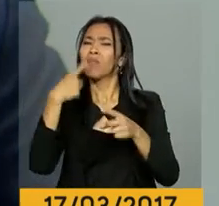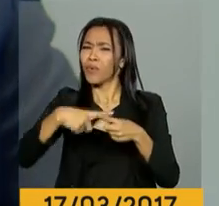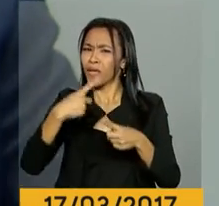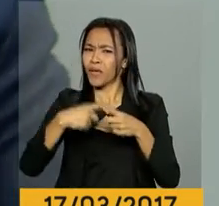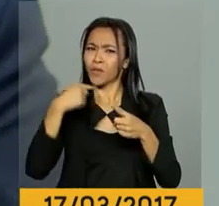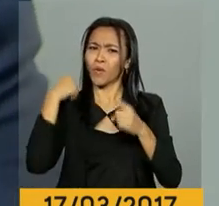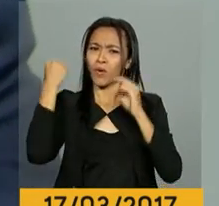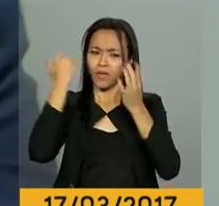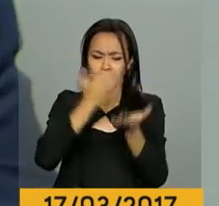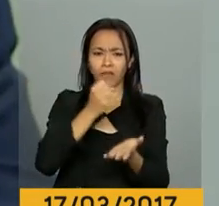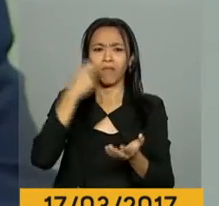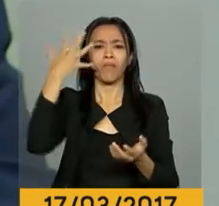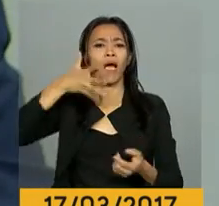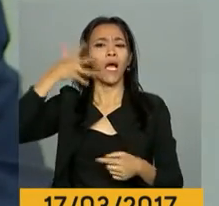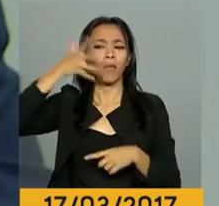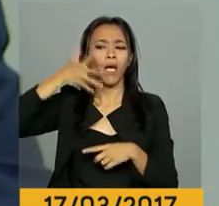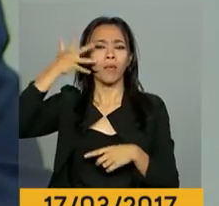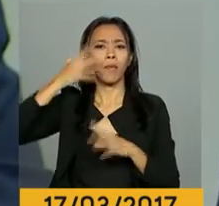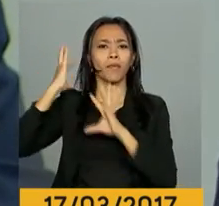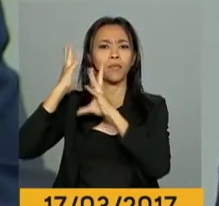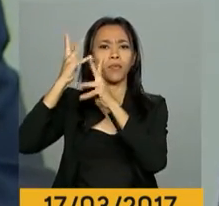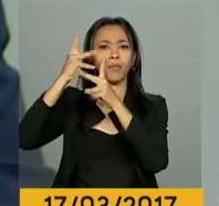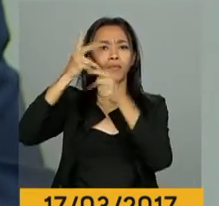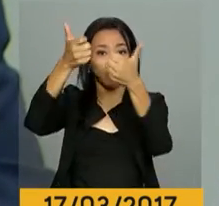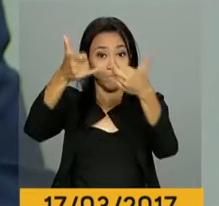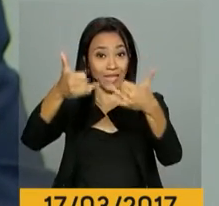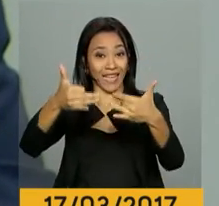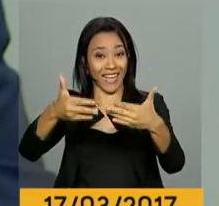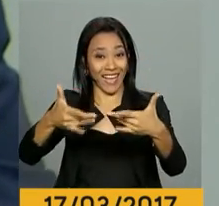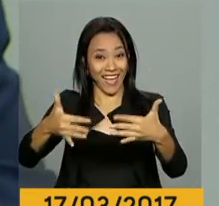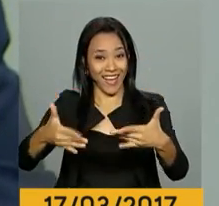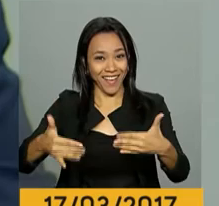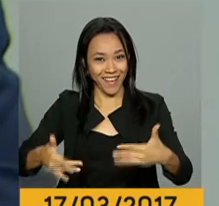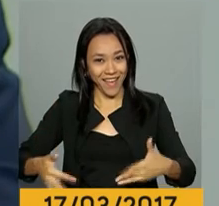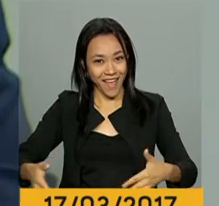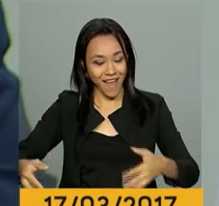introdução apenas para chegar à propaganda do nosso governo, não é?